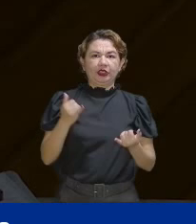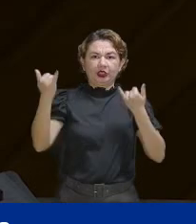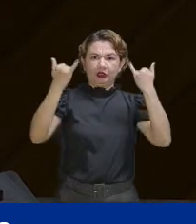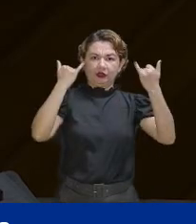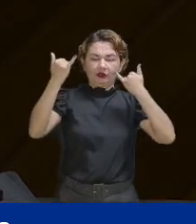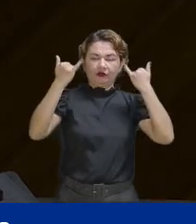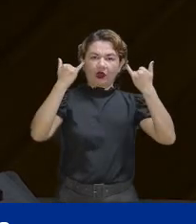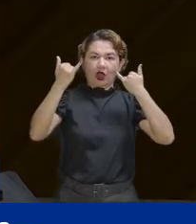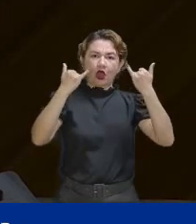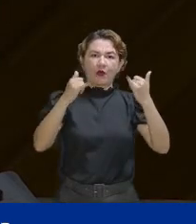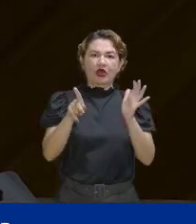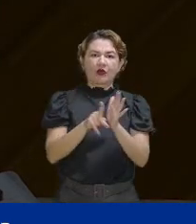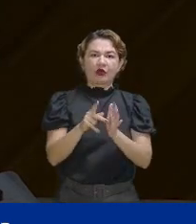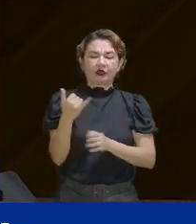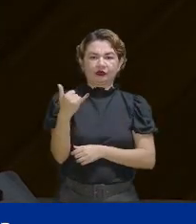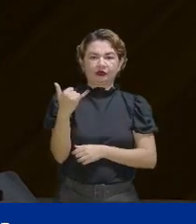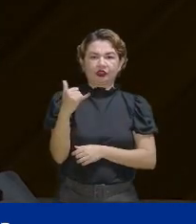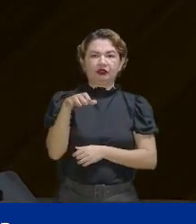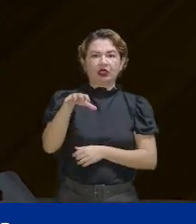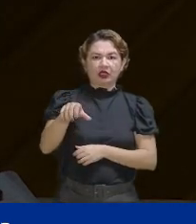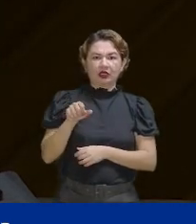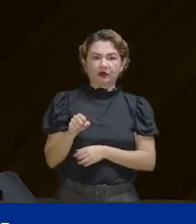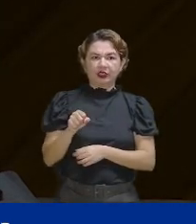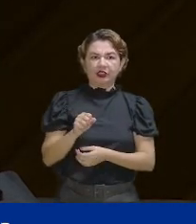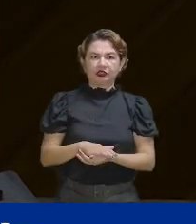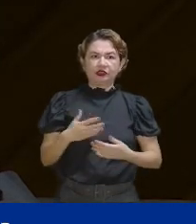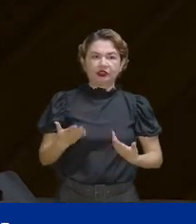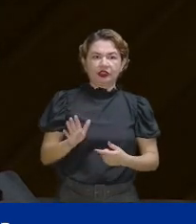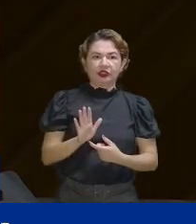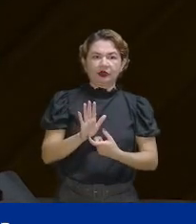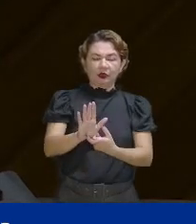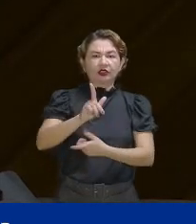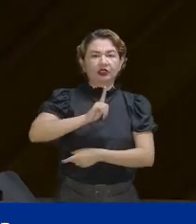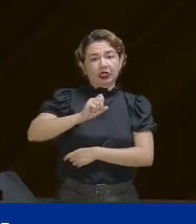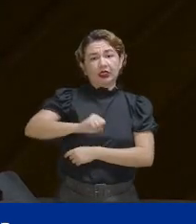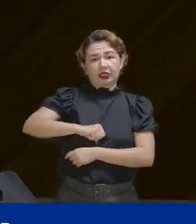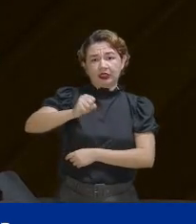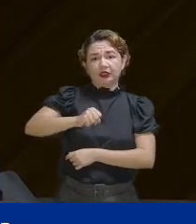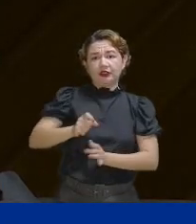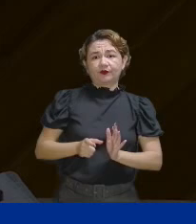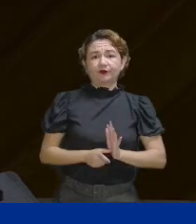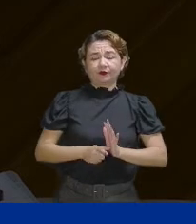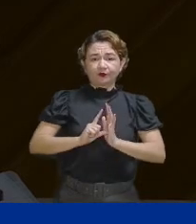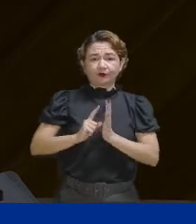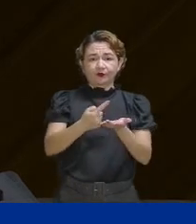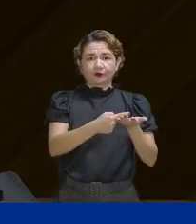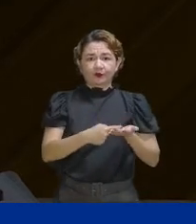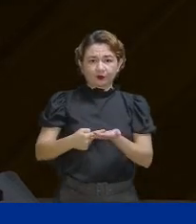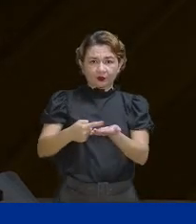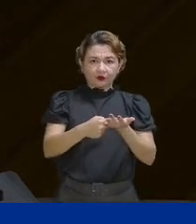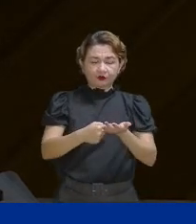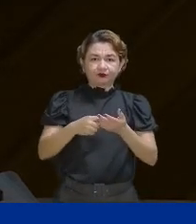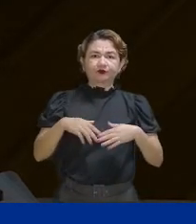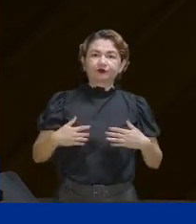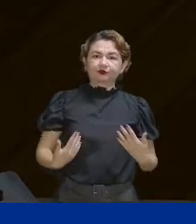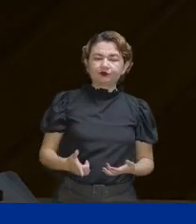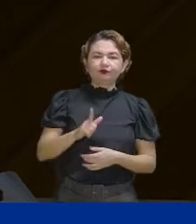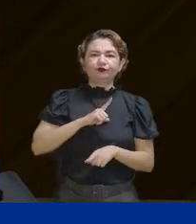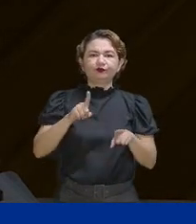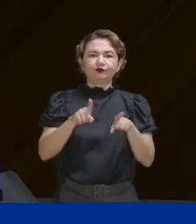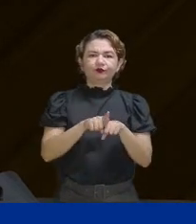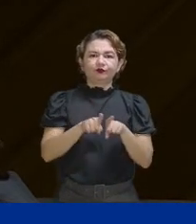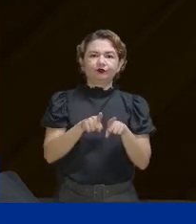do celular apreendido na ocasião, que indicam que houve sim o prévio acertamento. E nós